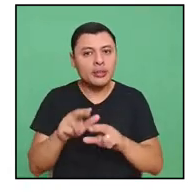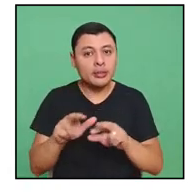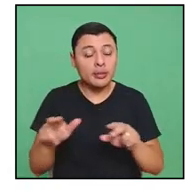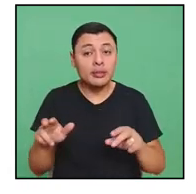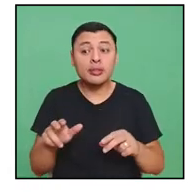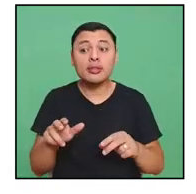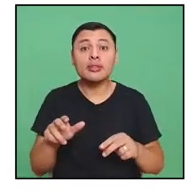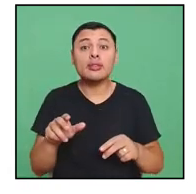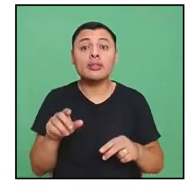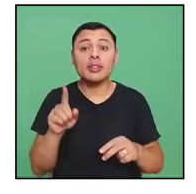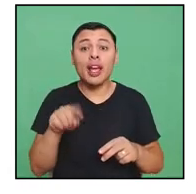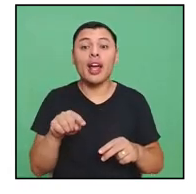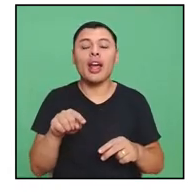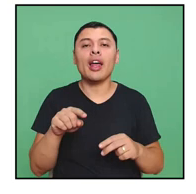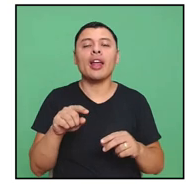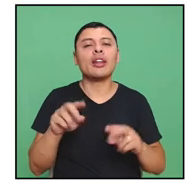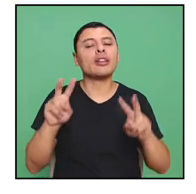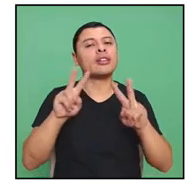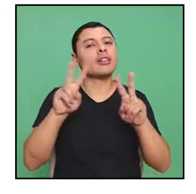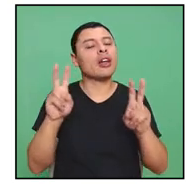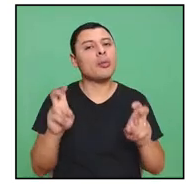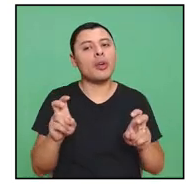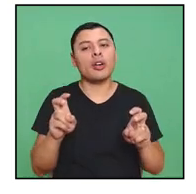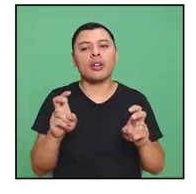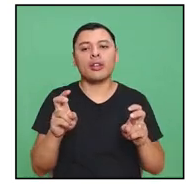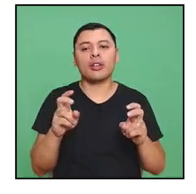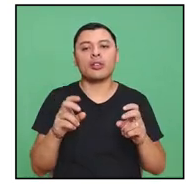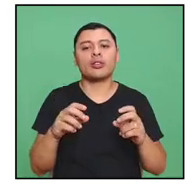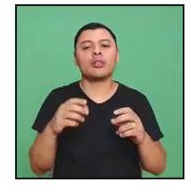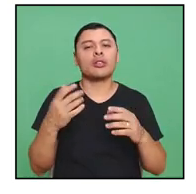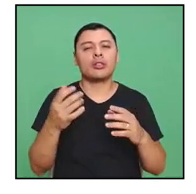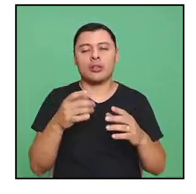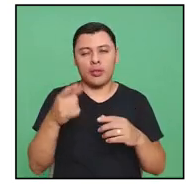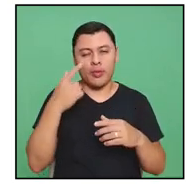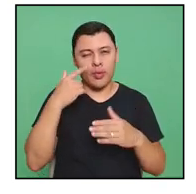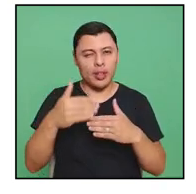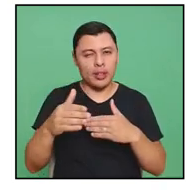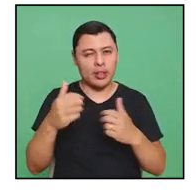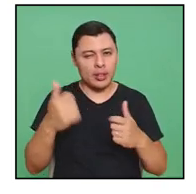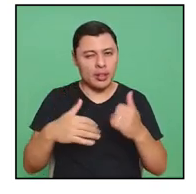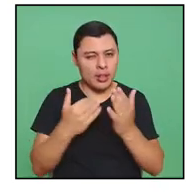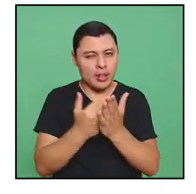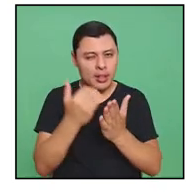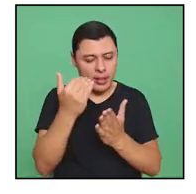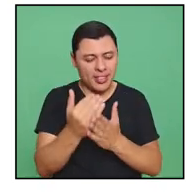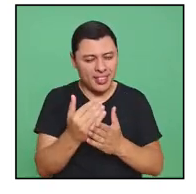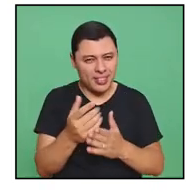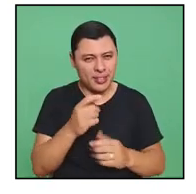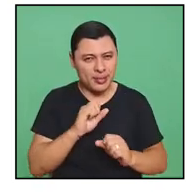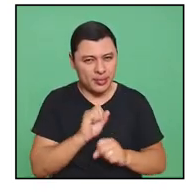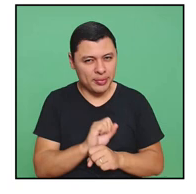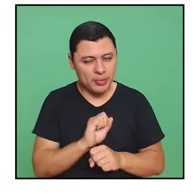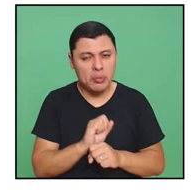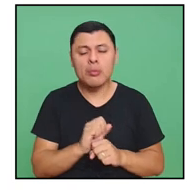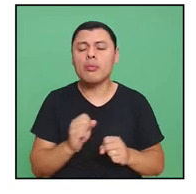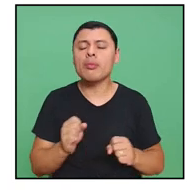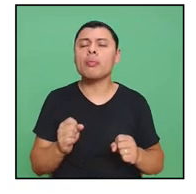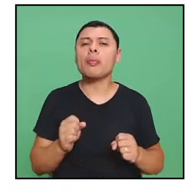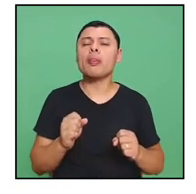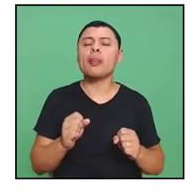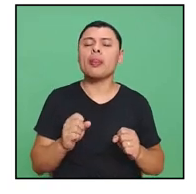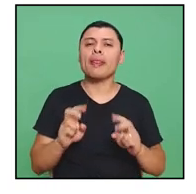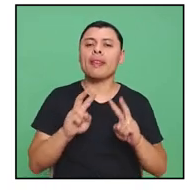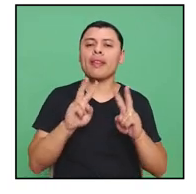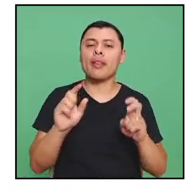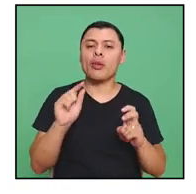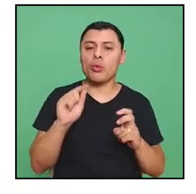Que é notas sobre alguma funcionalidade, que acho que ele vai comentar um pouco também aqui, assim, sobre não